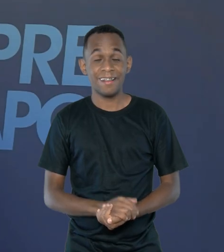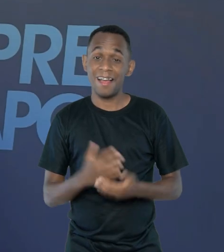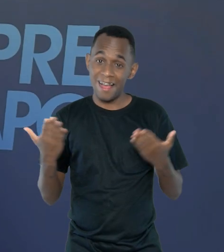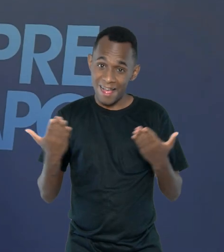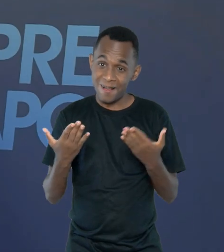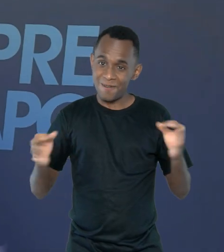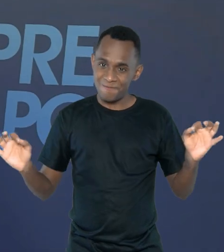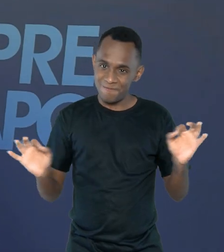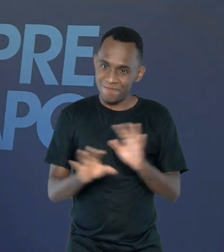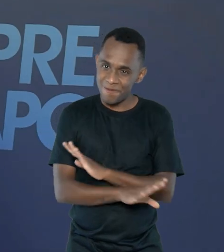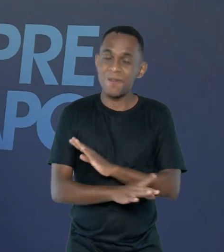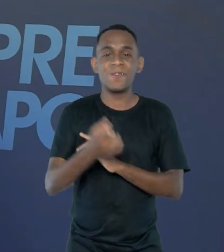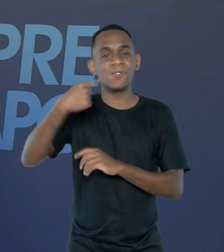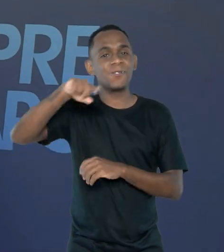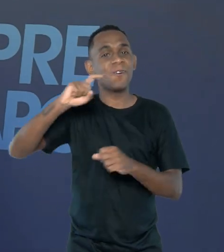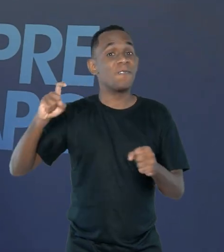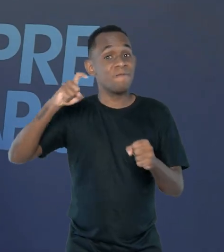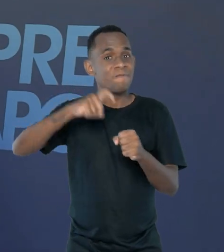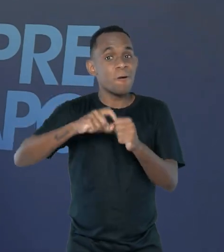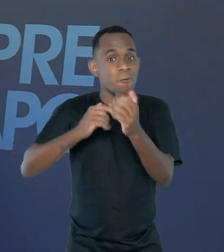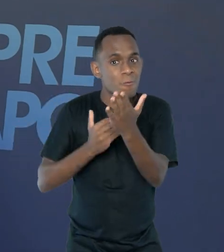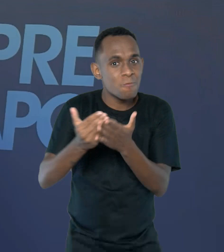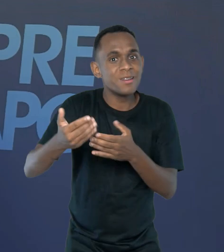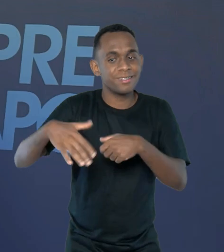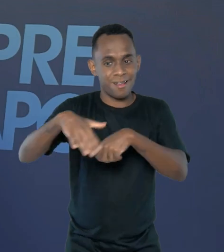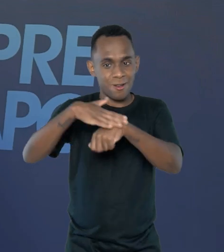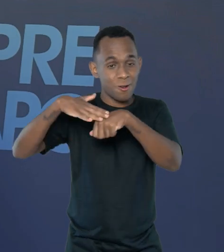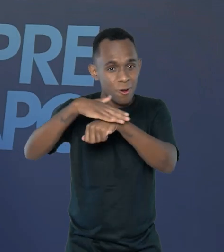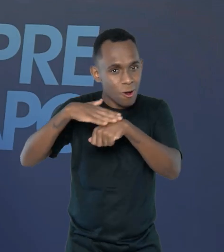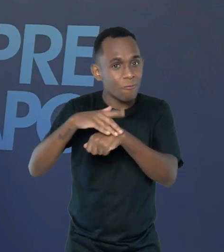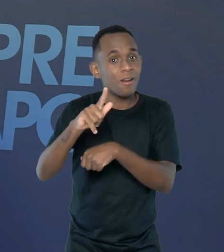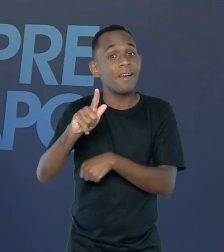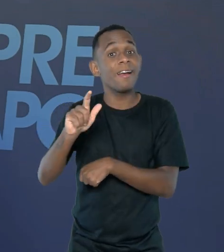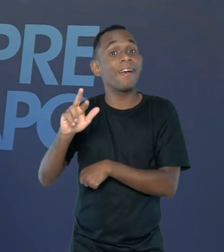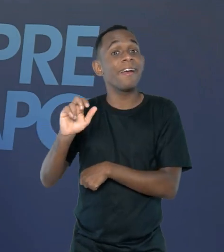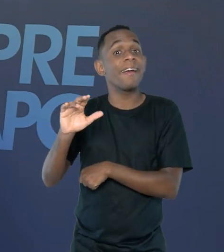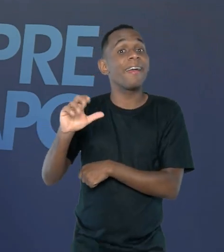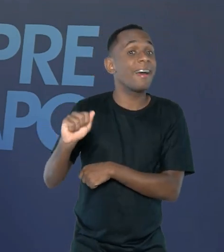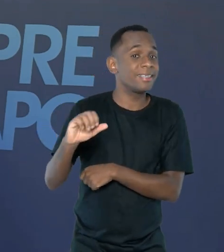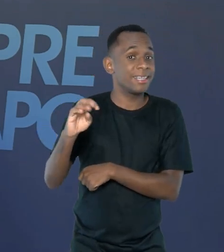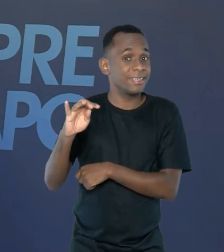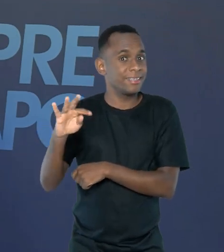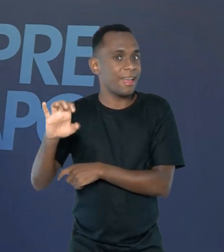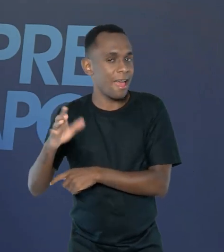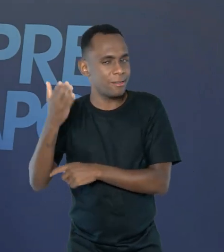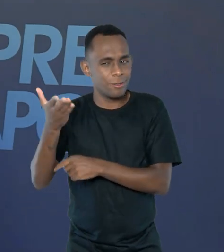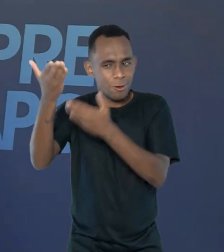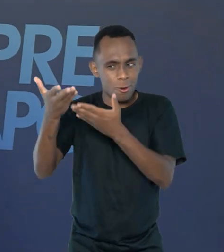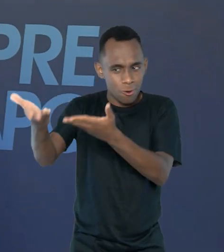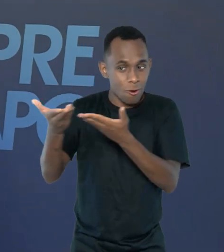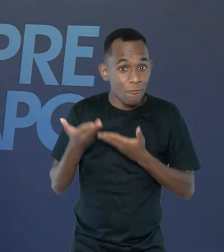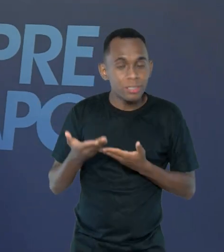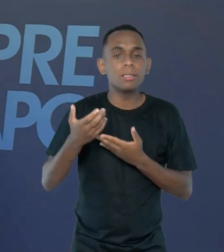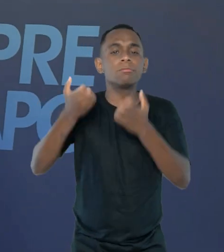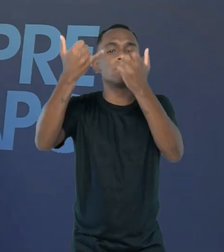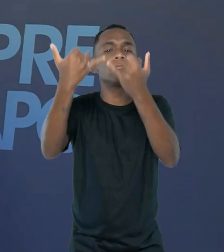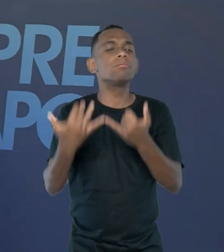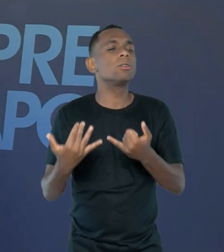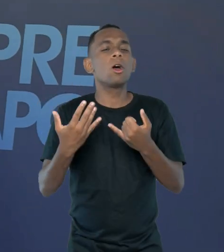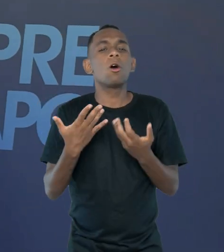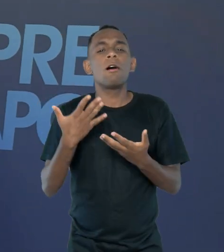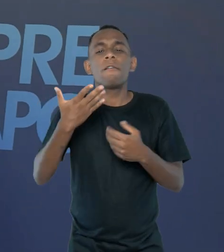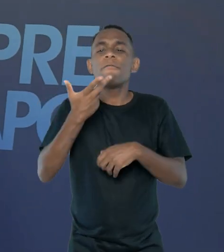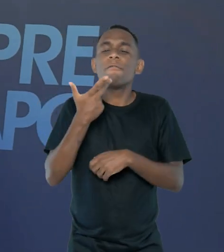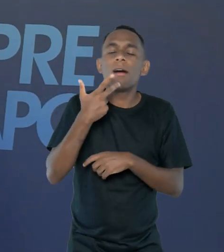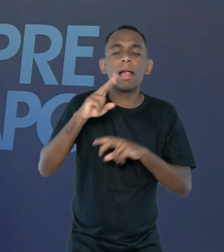Agora sim a gente volta para iniciar a nossa conversa com a Graça Sete. Hoje é a nossa convidada para falar sobre o tema